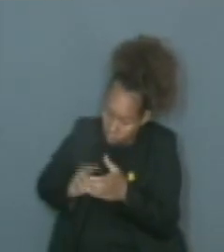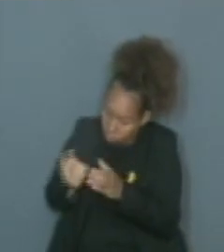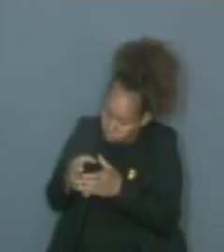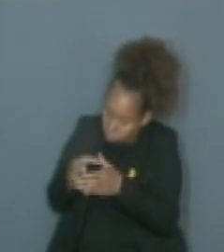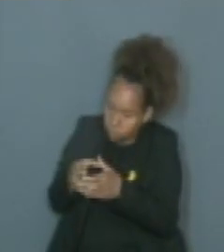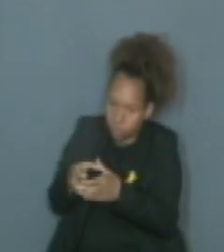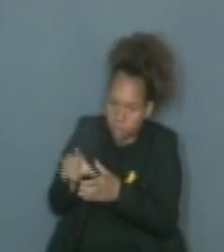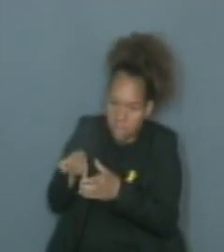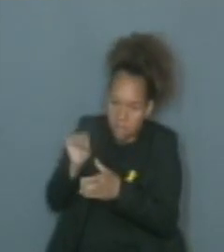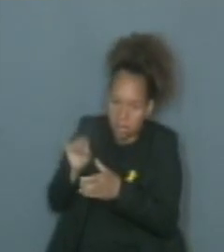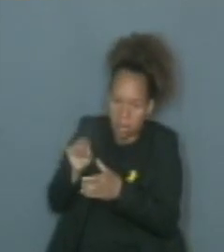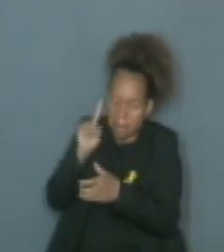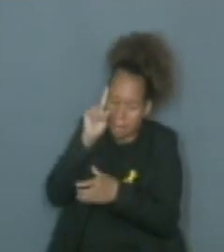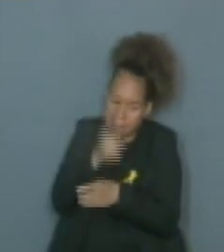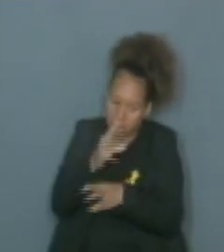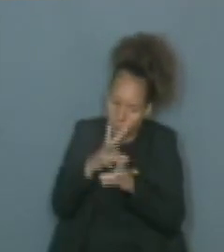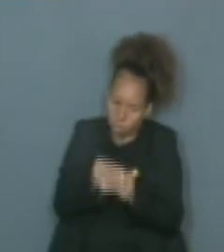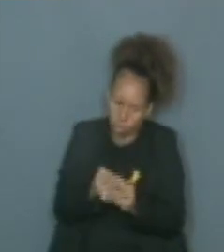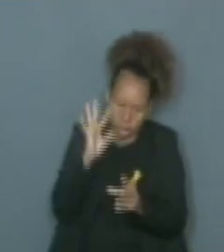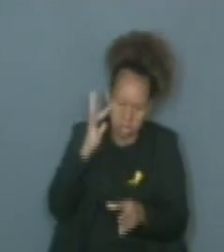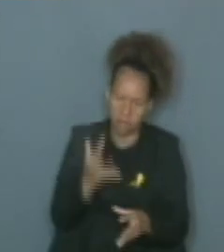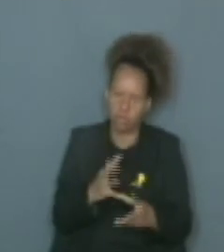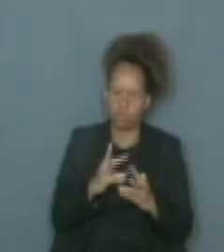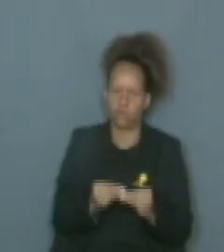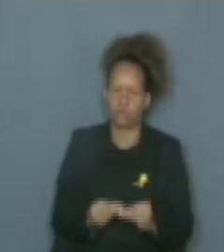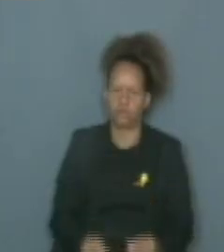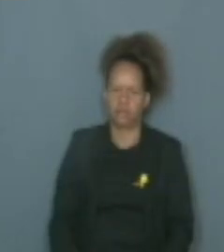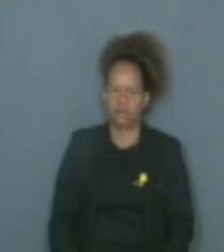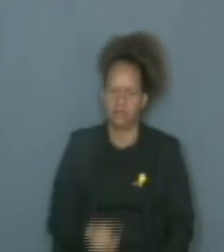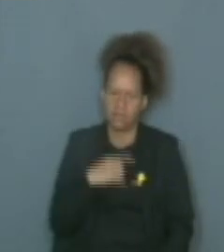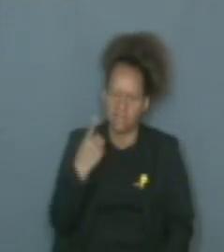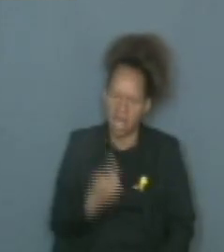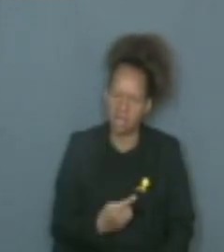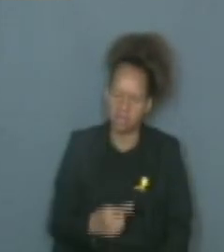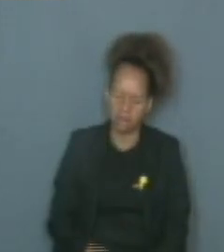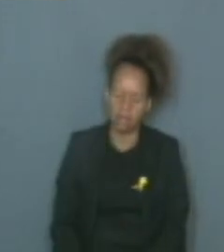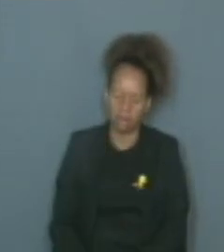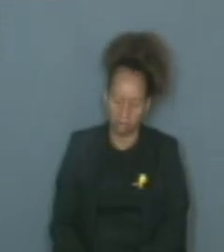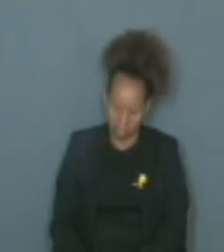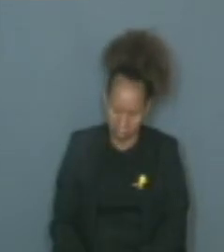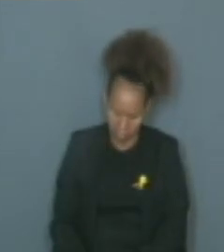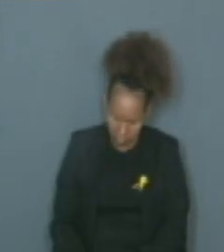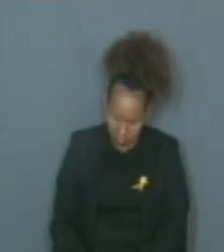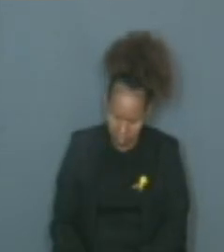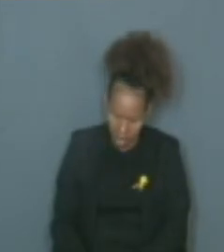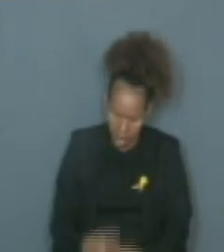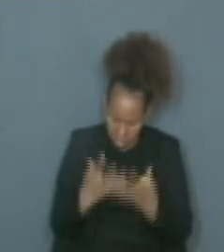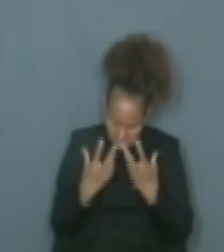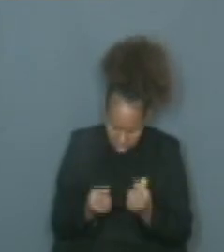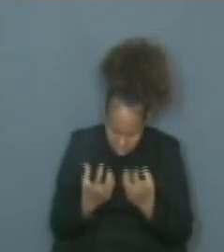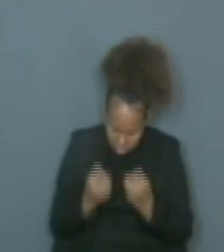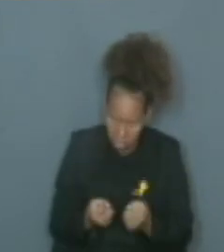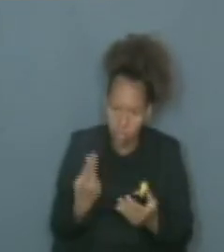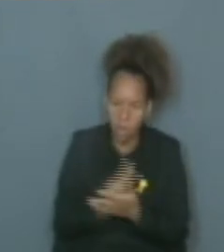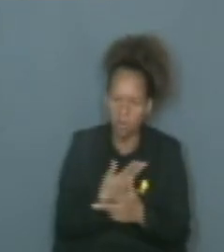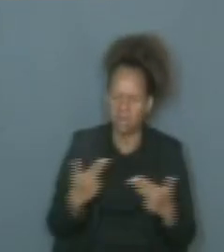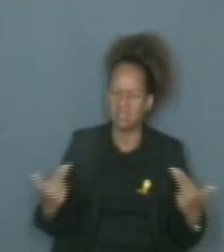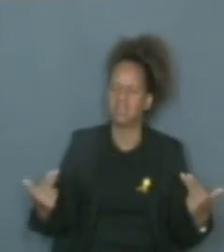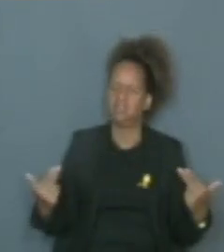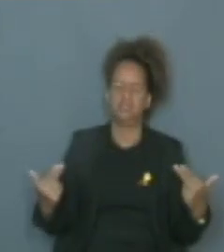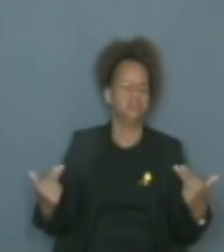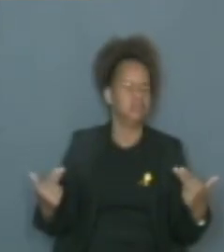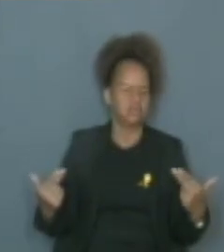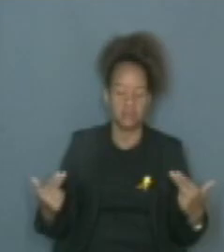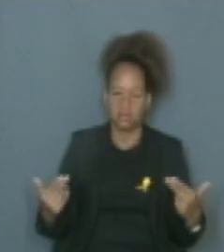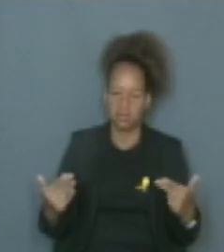vereadores é quem comanda tudo e quem decide tudo. E a gente vai baixando a cabeça e as coisas vão acontecendo. E a gente vai